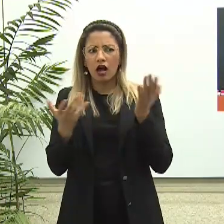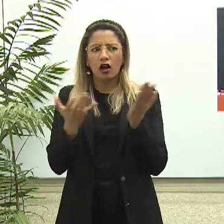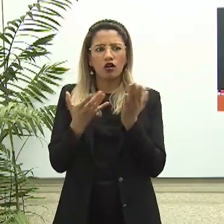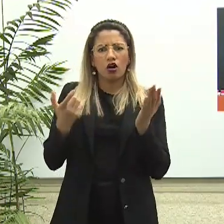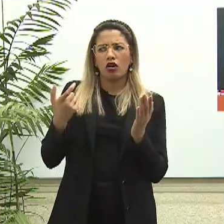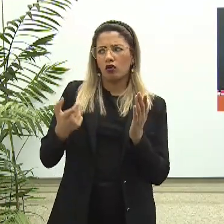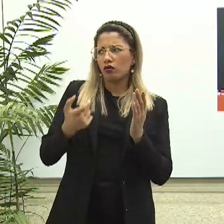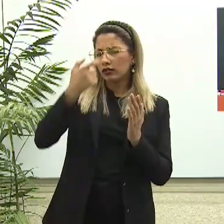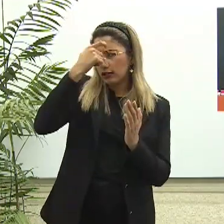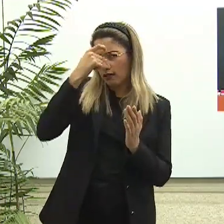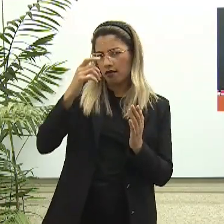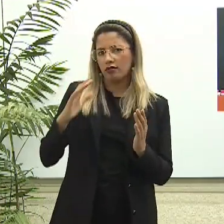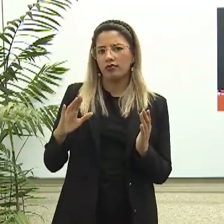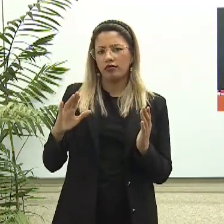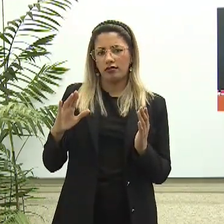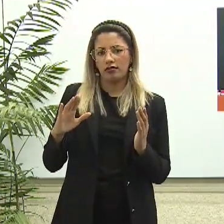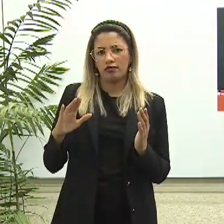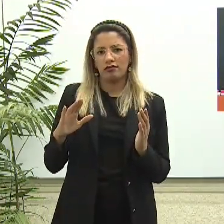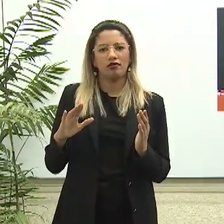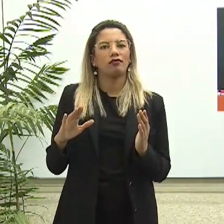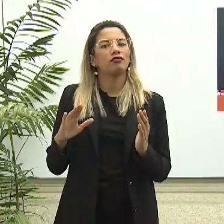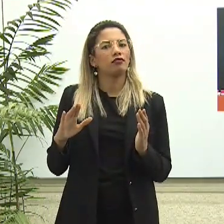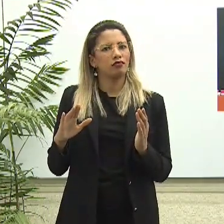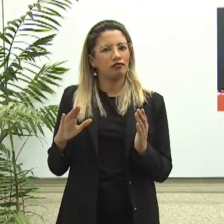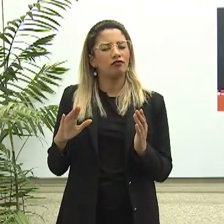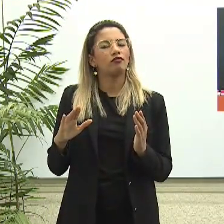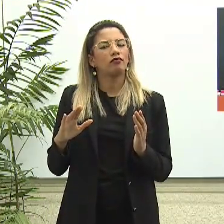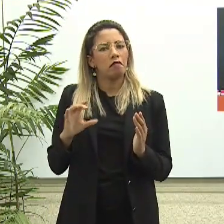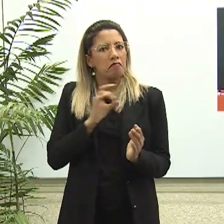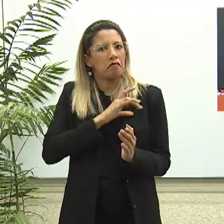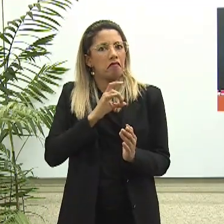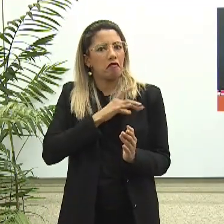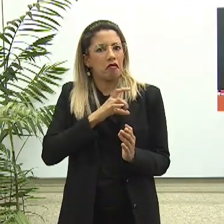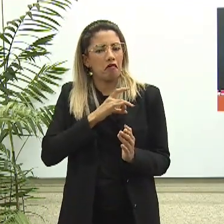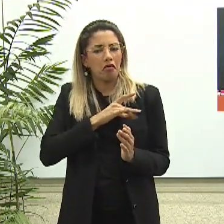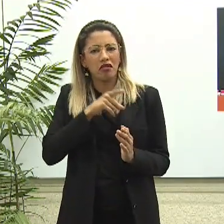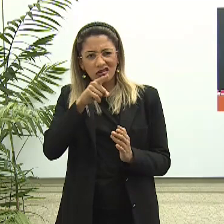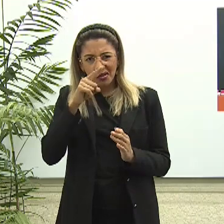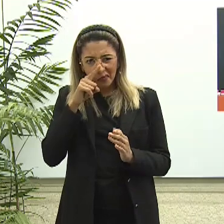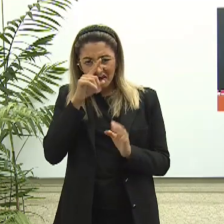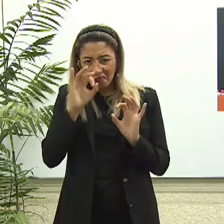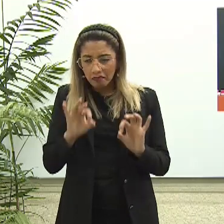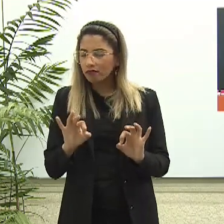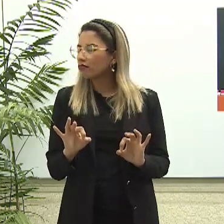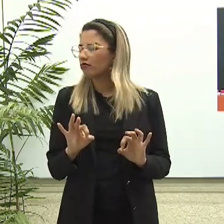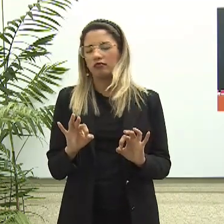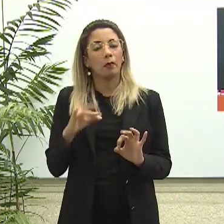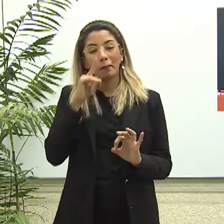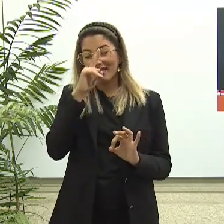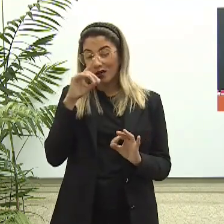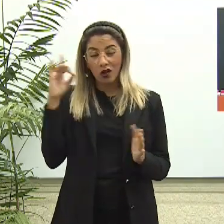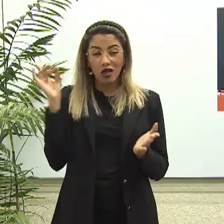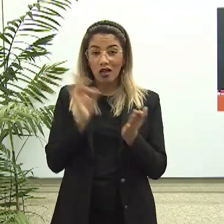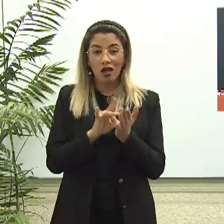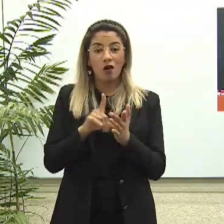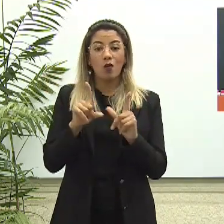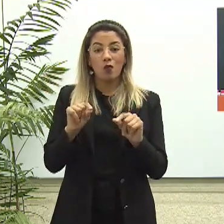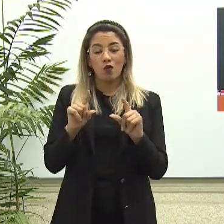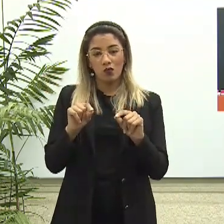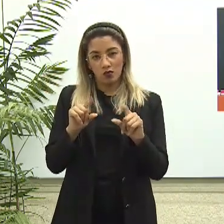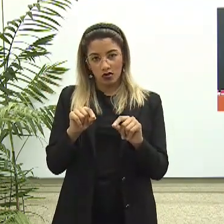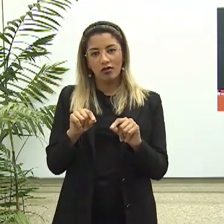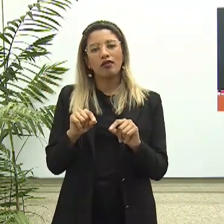singularidade como é chamada todo um medo na verdade não é o grande perigo perigo é outro e é por isso que o livro tenta